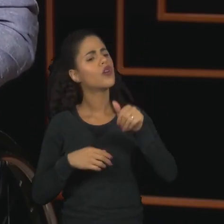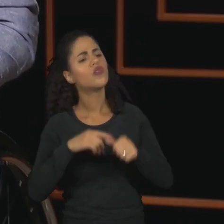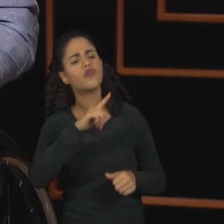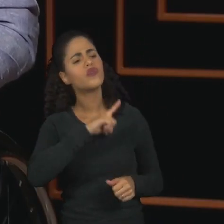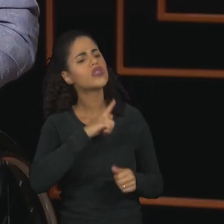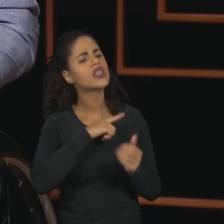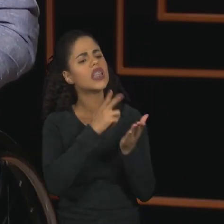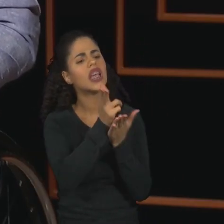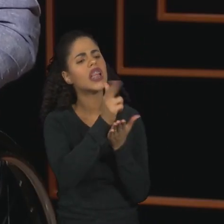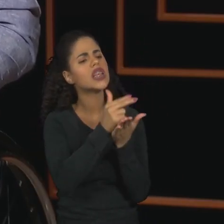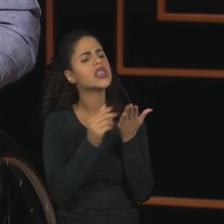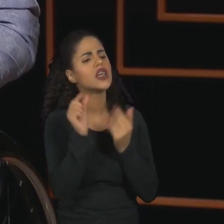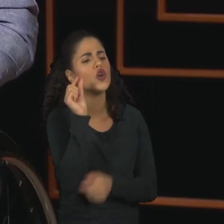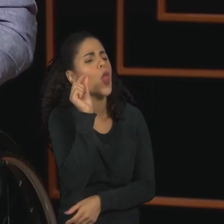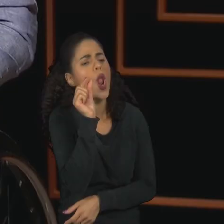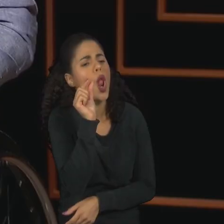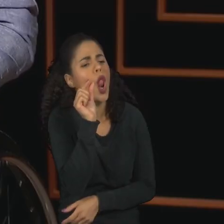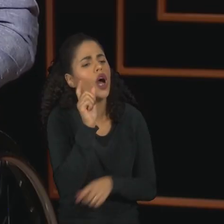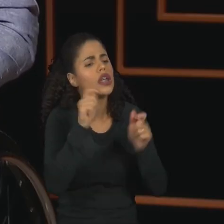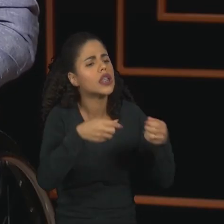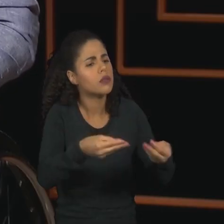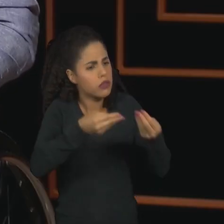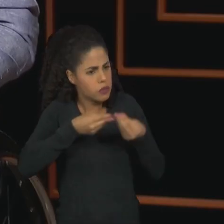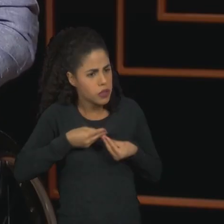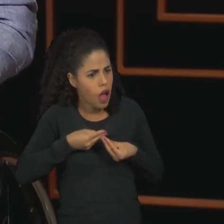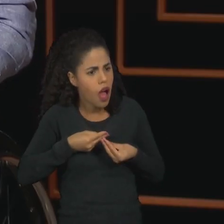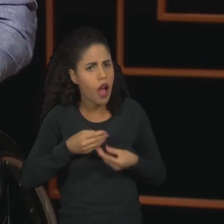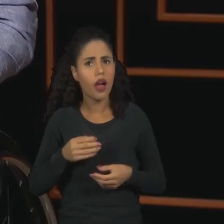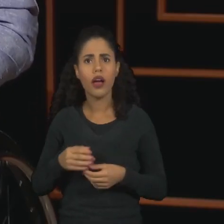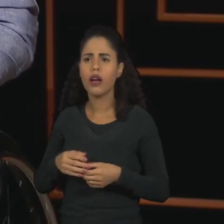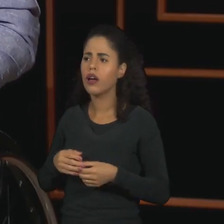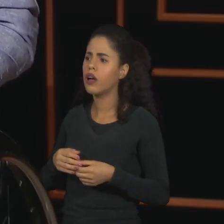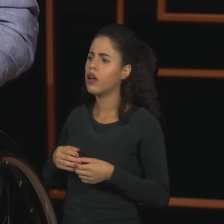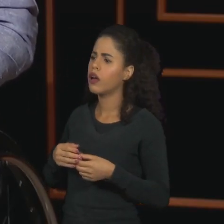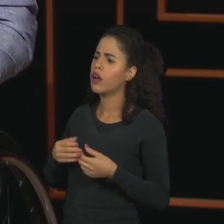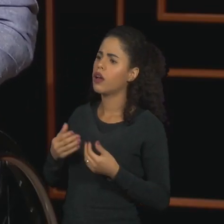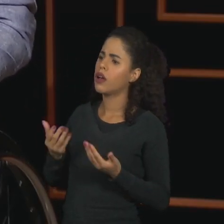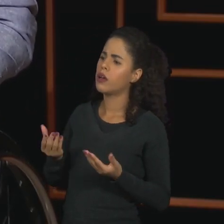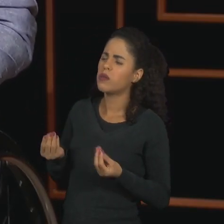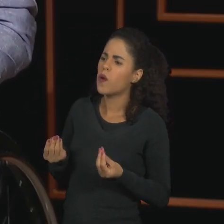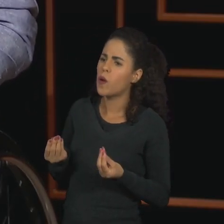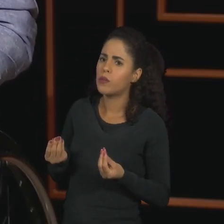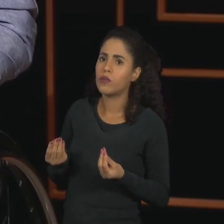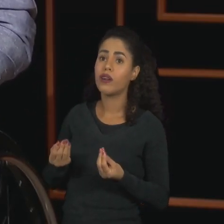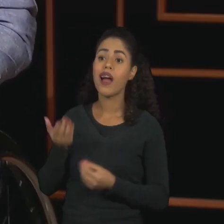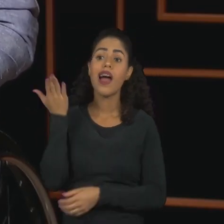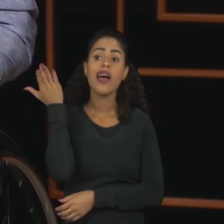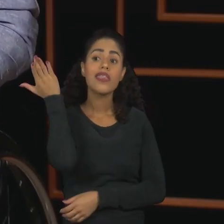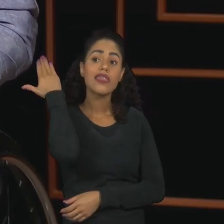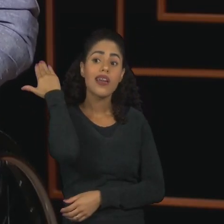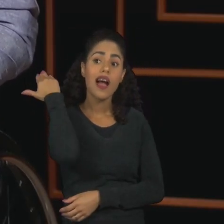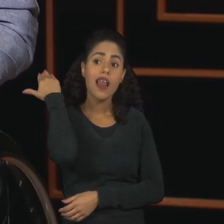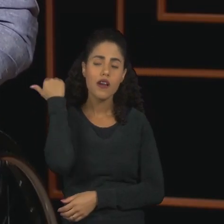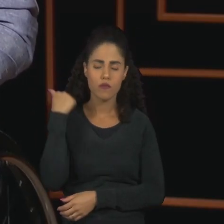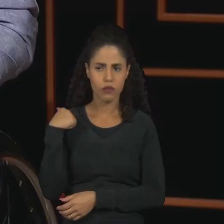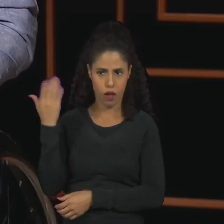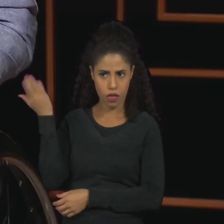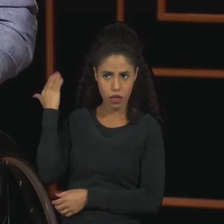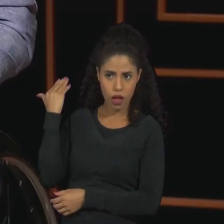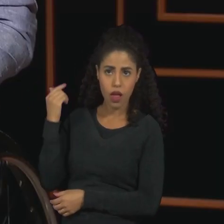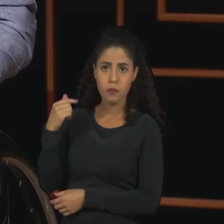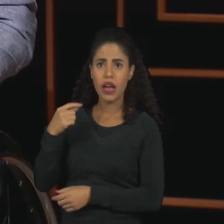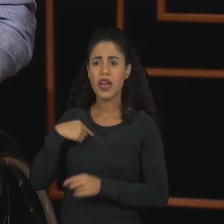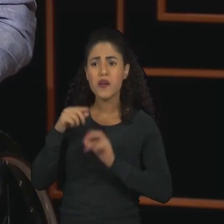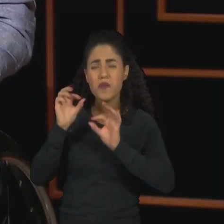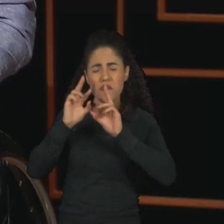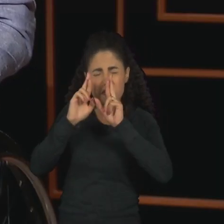desenhos pequenininhos? Dá para trazer aqui? Eu falei, não posso te levar. Nessa época, eu fazia